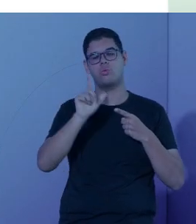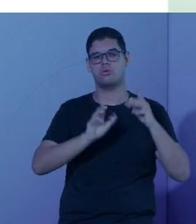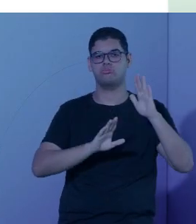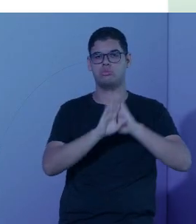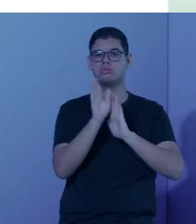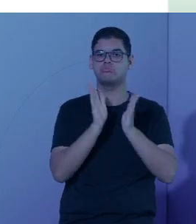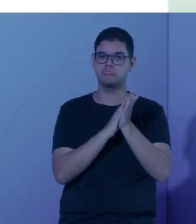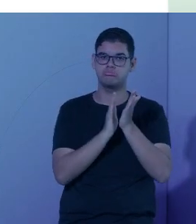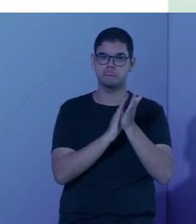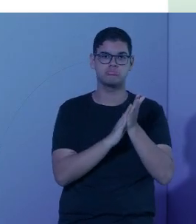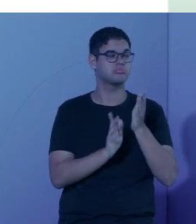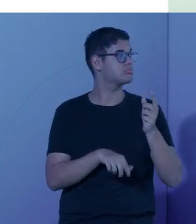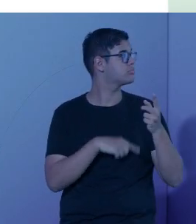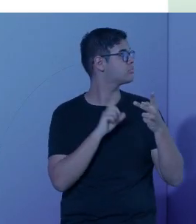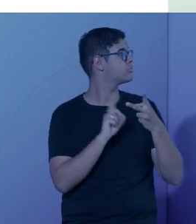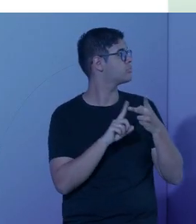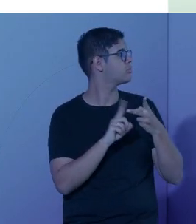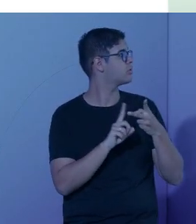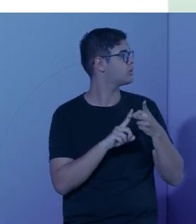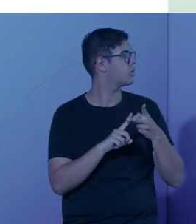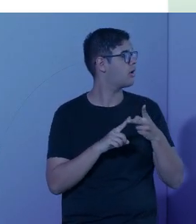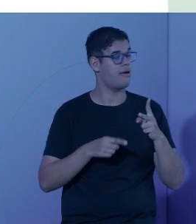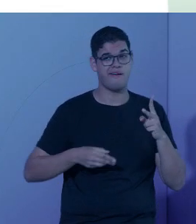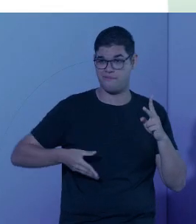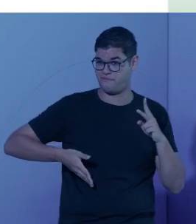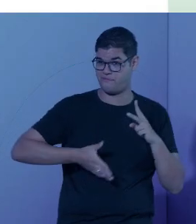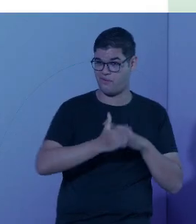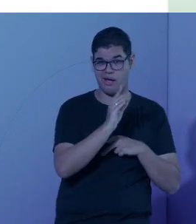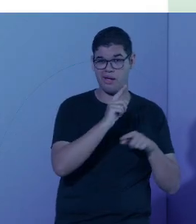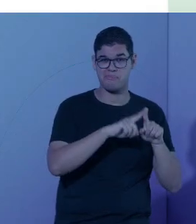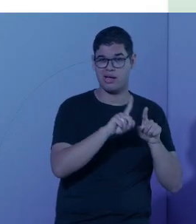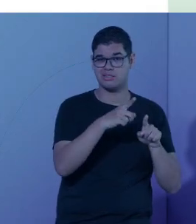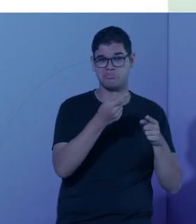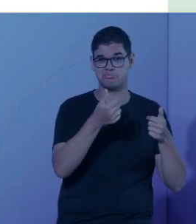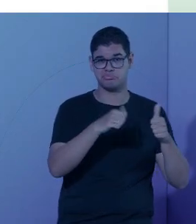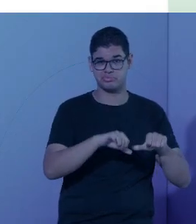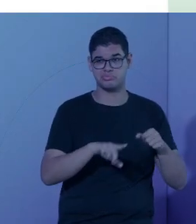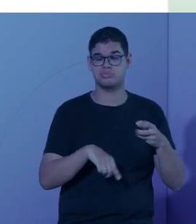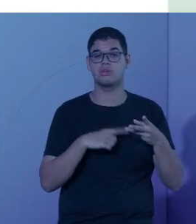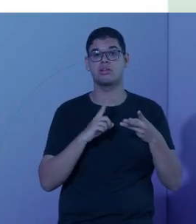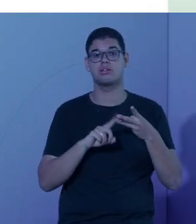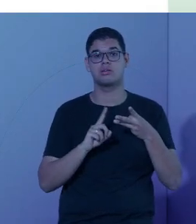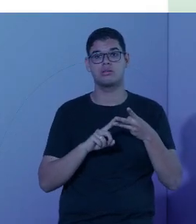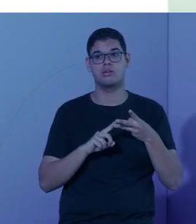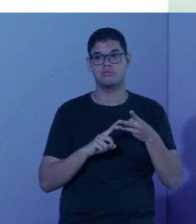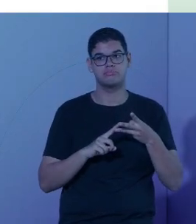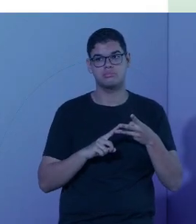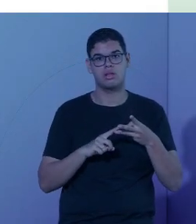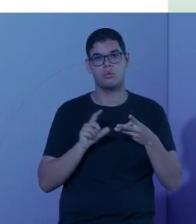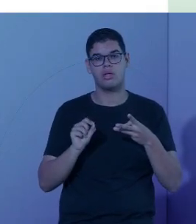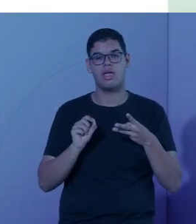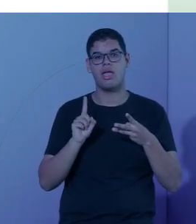até o SIGTAP, e o medicamento que só contém o dado de portaria, ele está em algum momento,